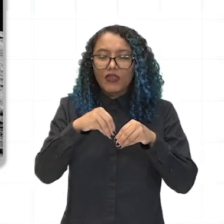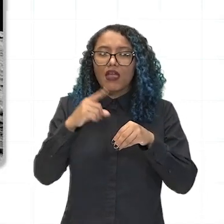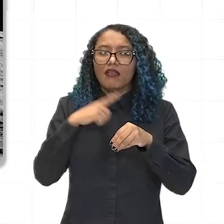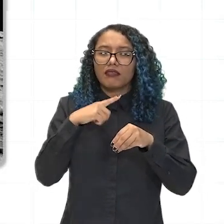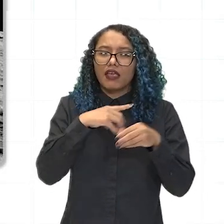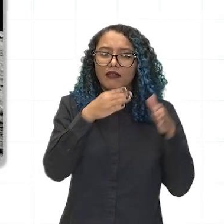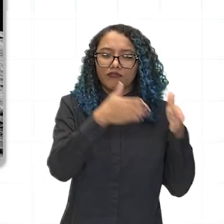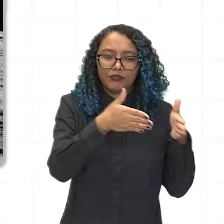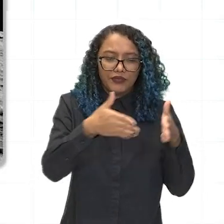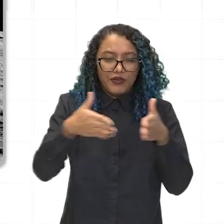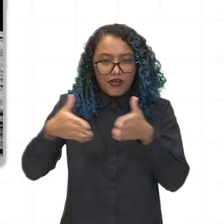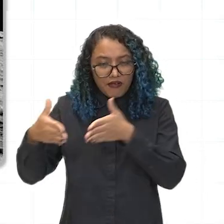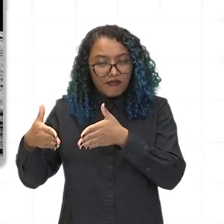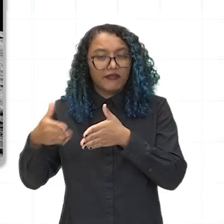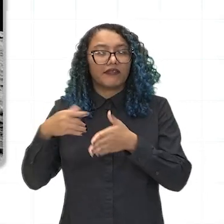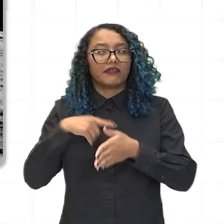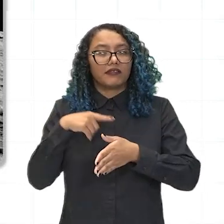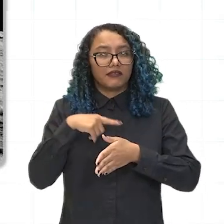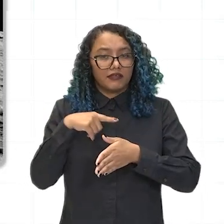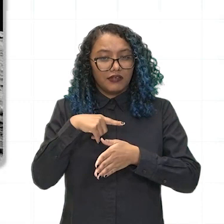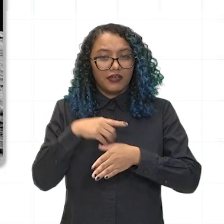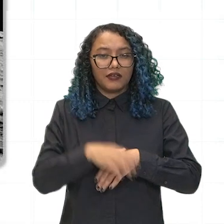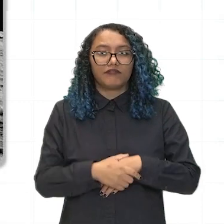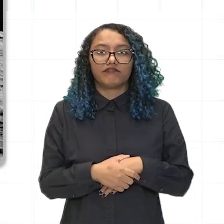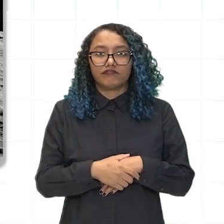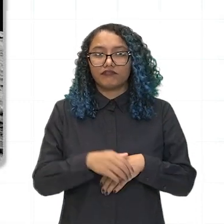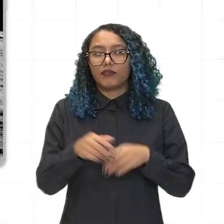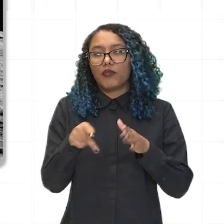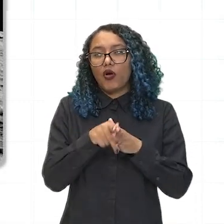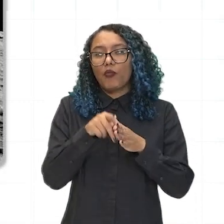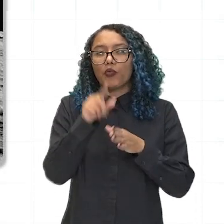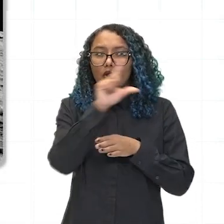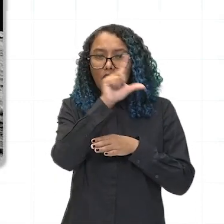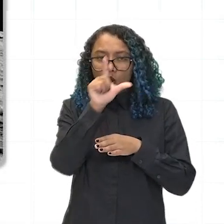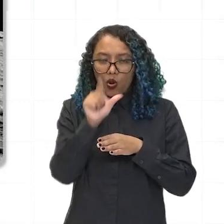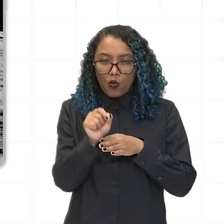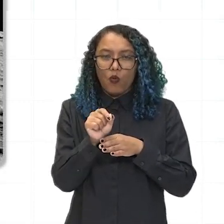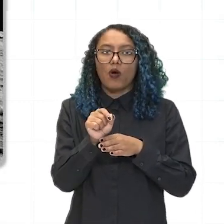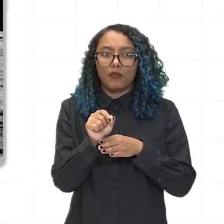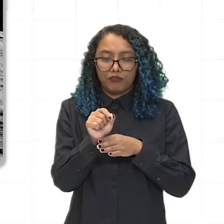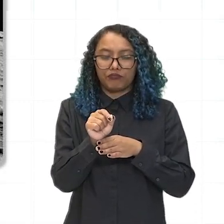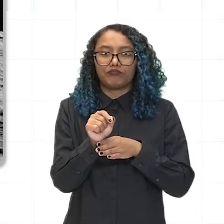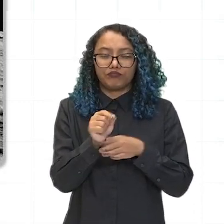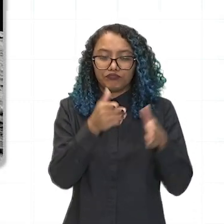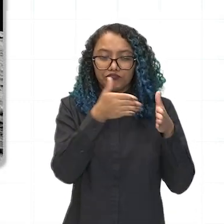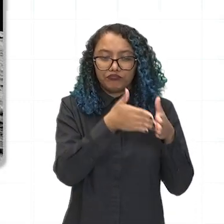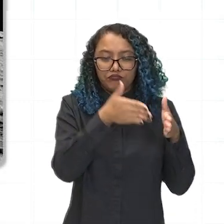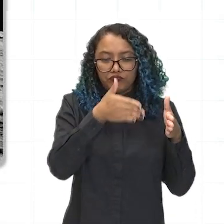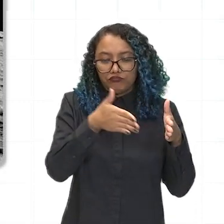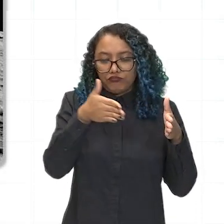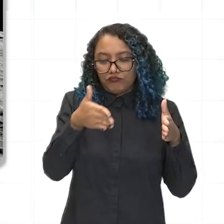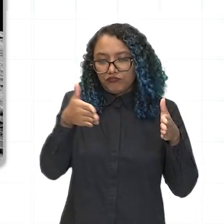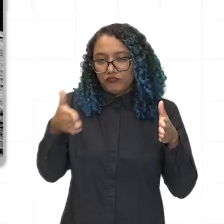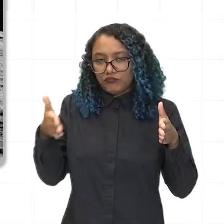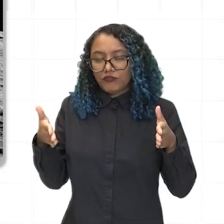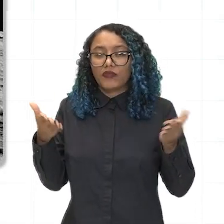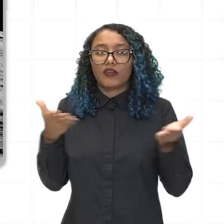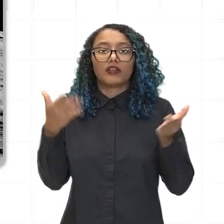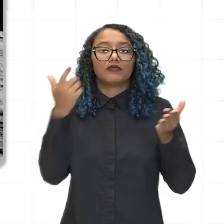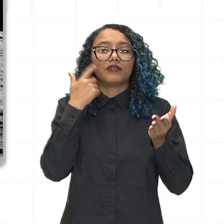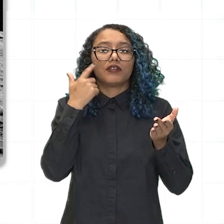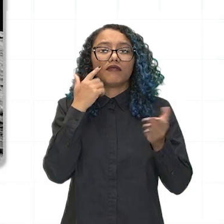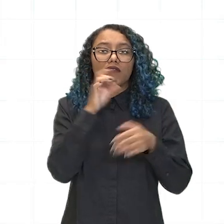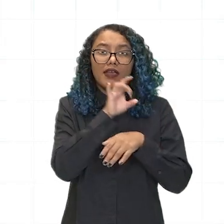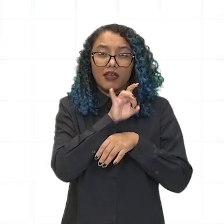várias fases que ela passa ao longo de um ciclo, né? Então, nós vamos agora